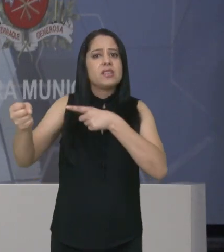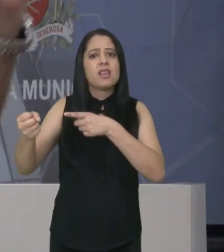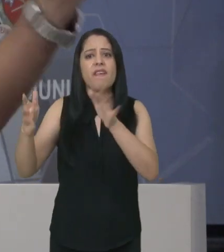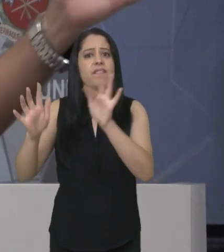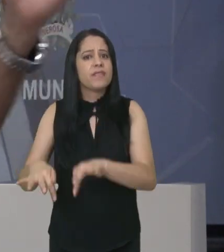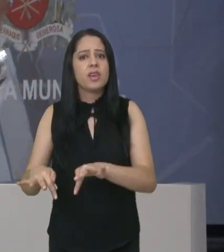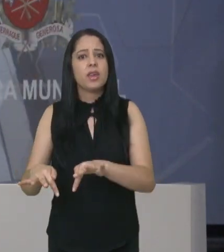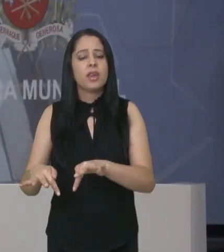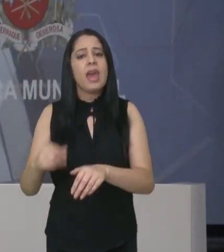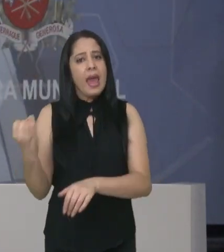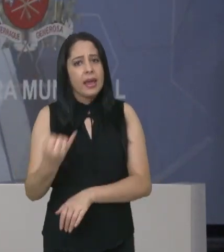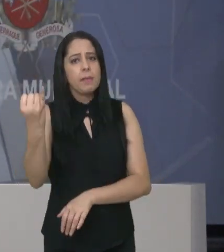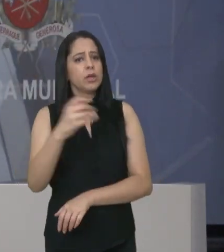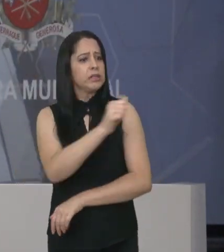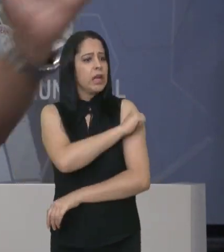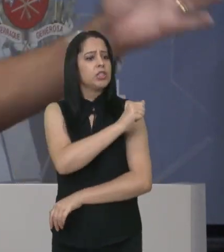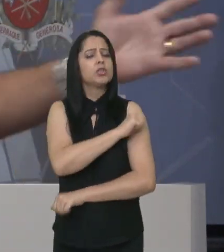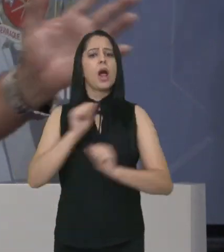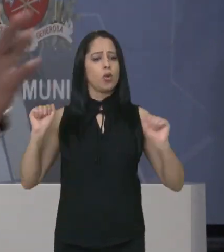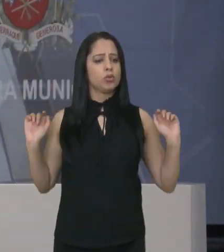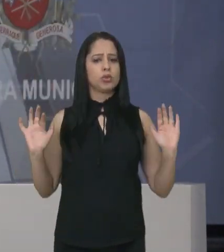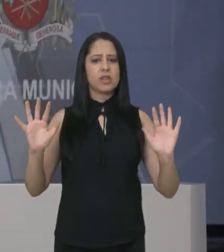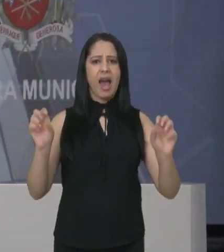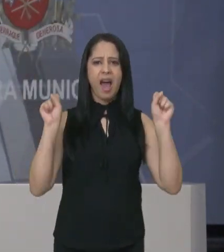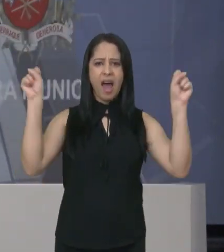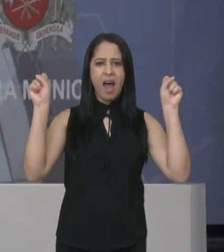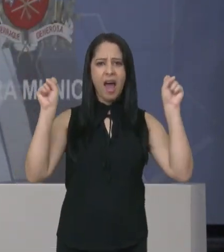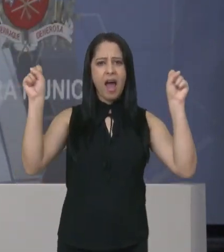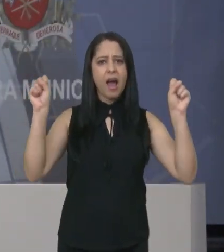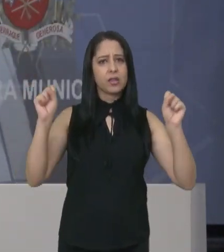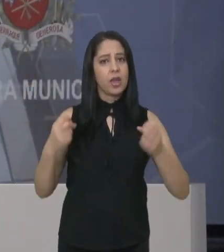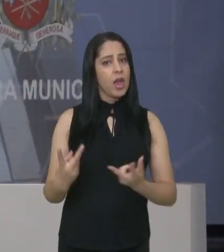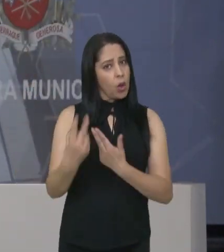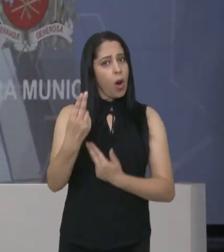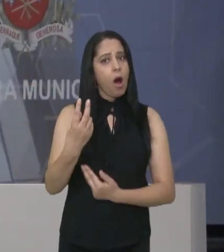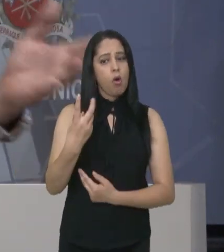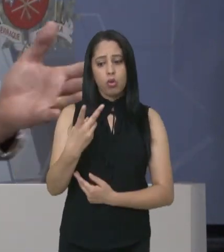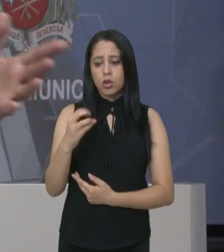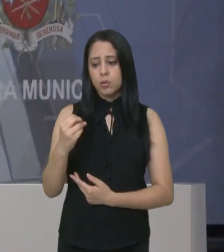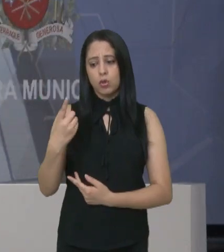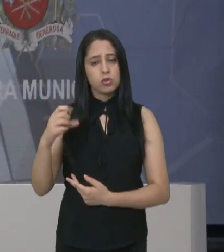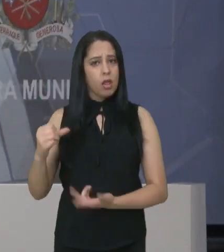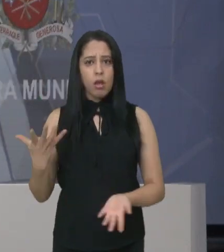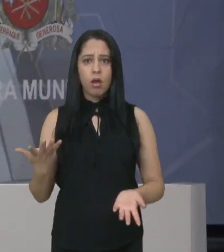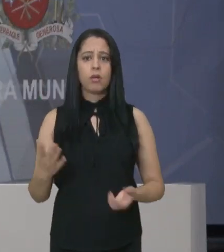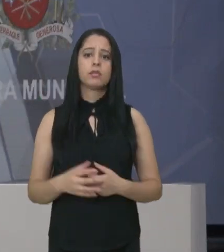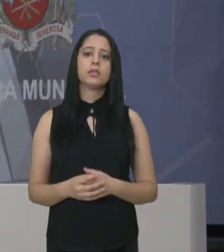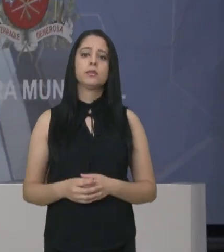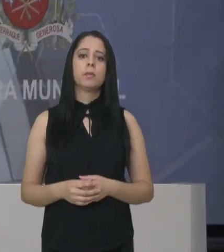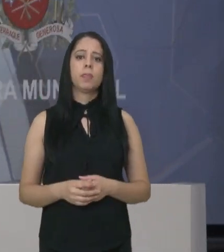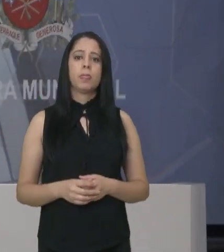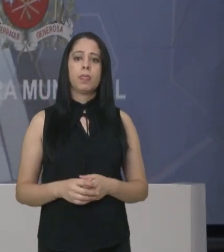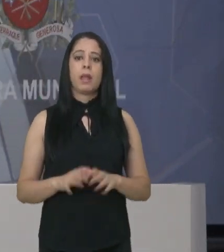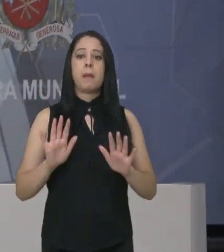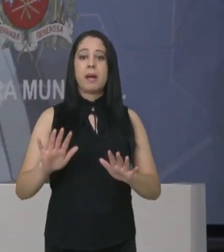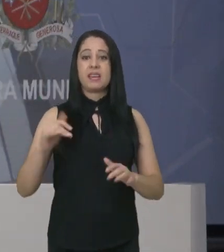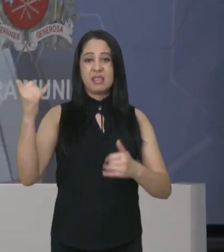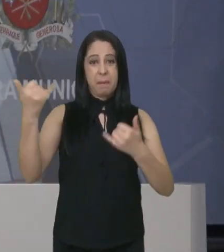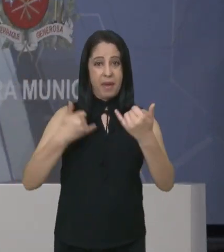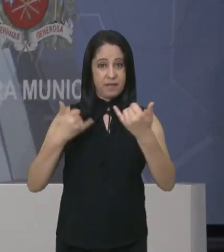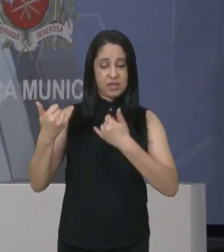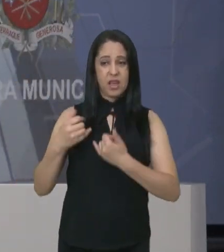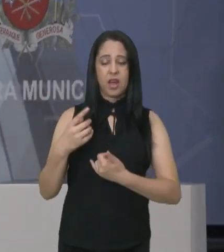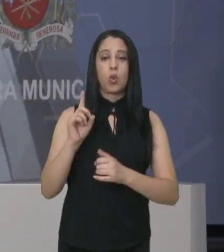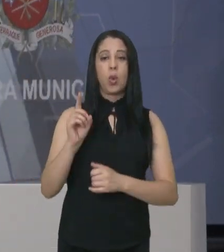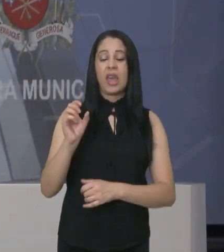escola estejam presentes, como aconteceu em 2019. Né, eu recebi a notícia que o DEB,